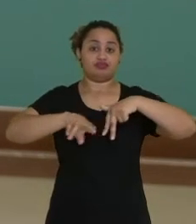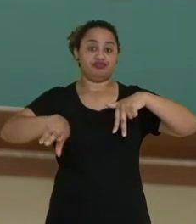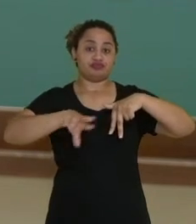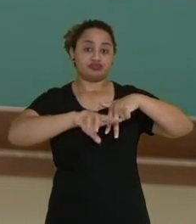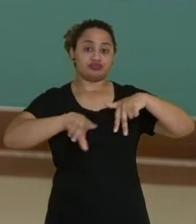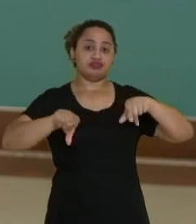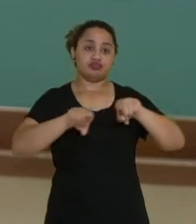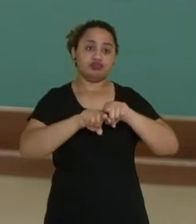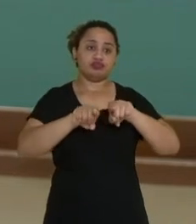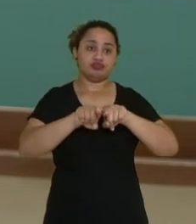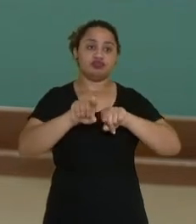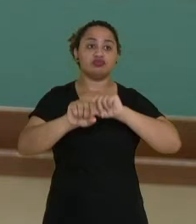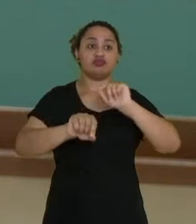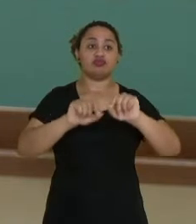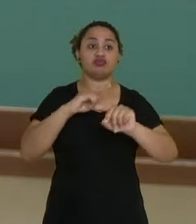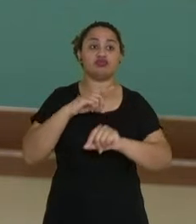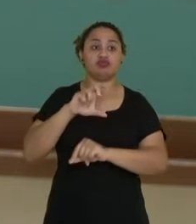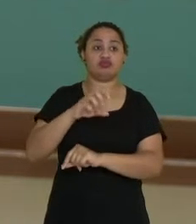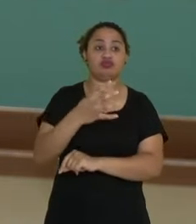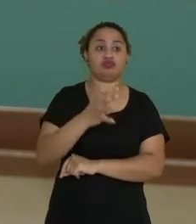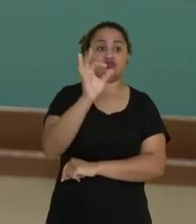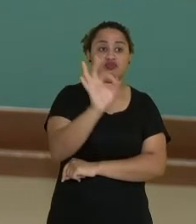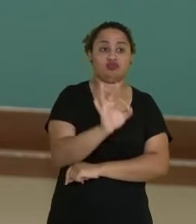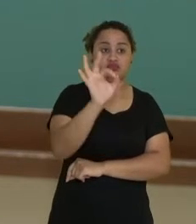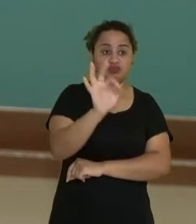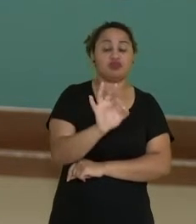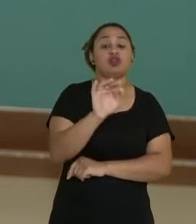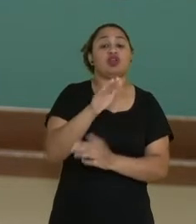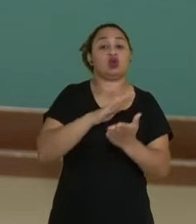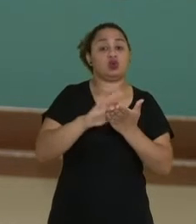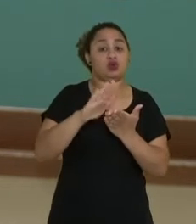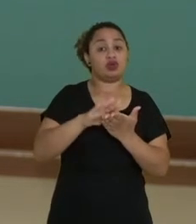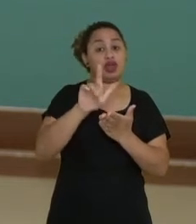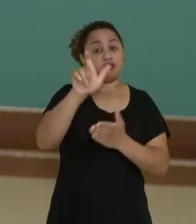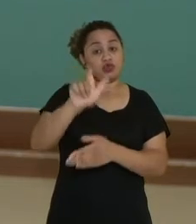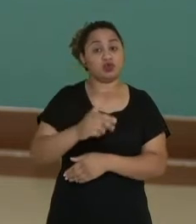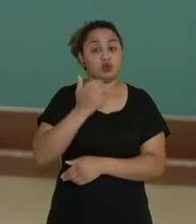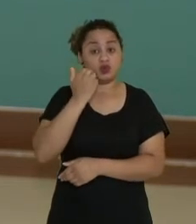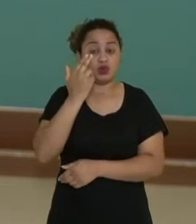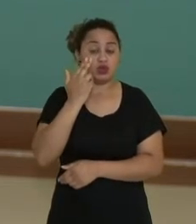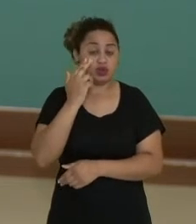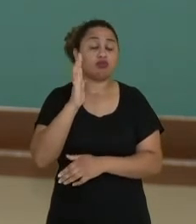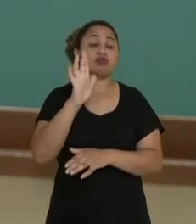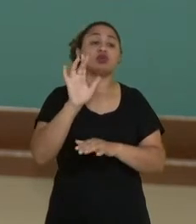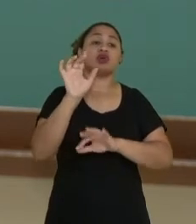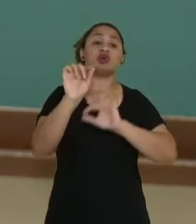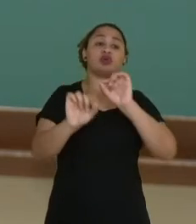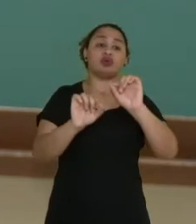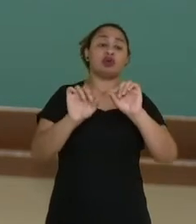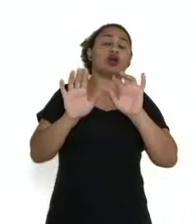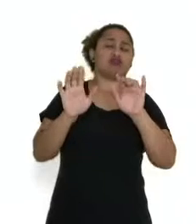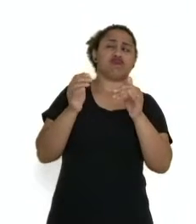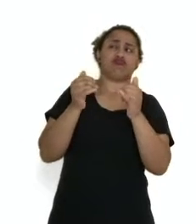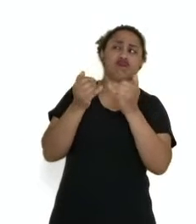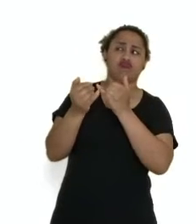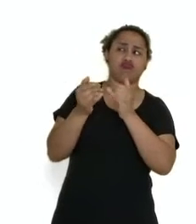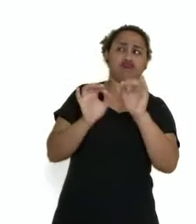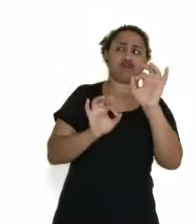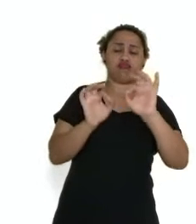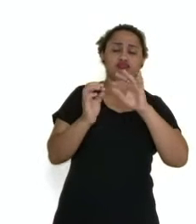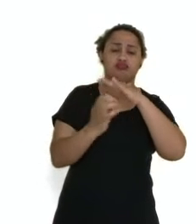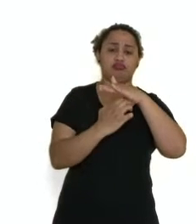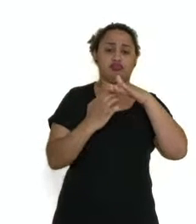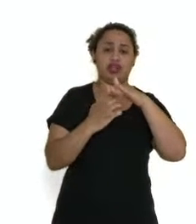coloca aqui 50 por quatro porcento da população consumidora Negra e aí conclui parece que as